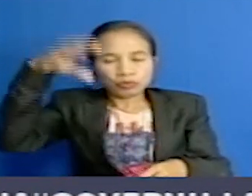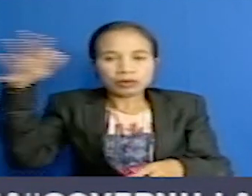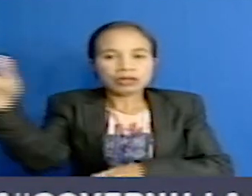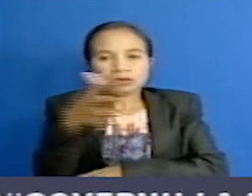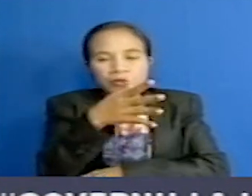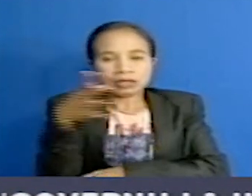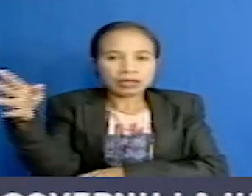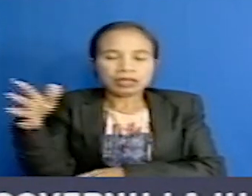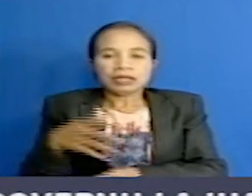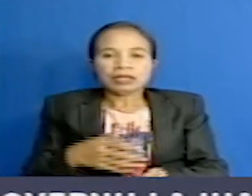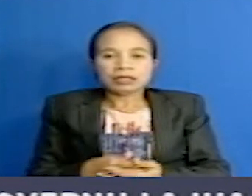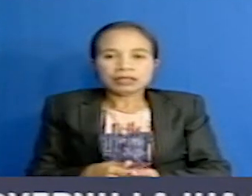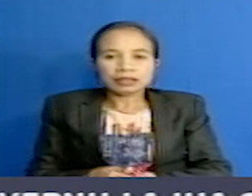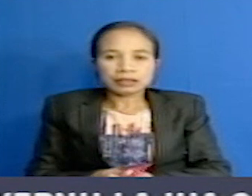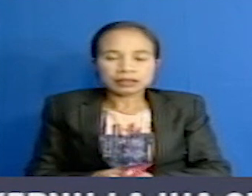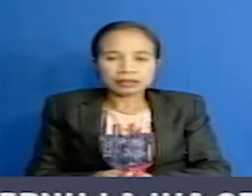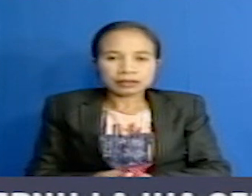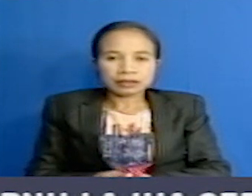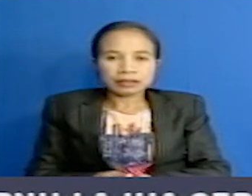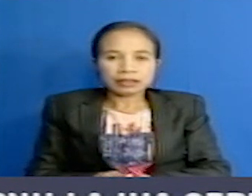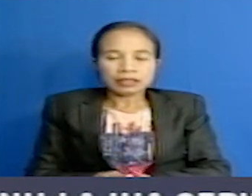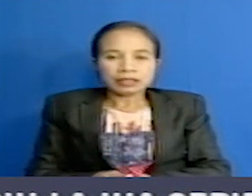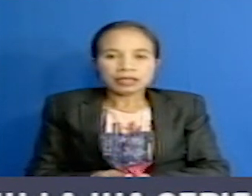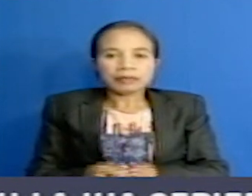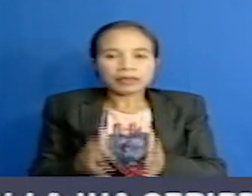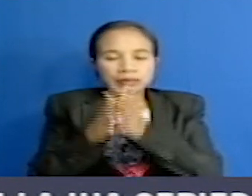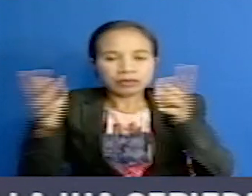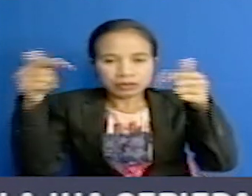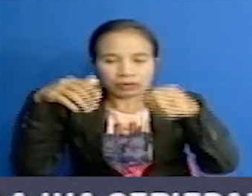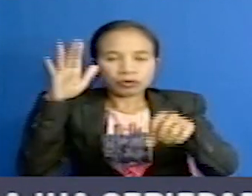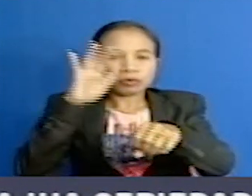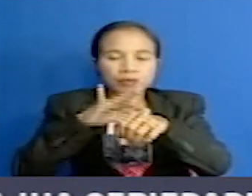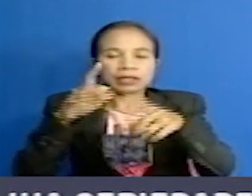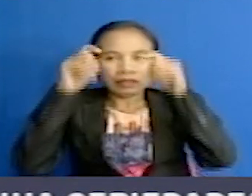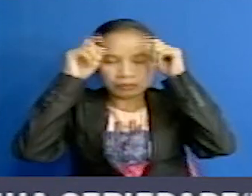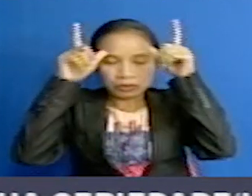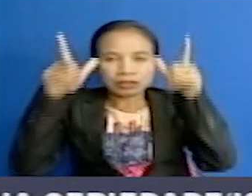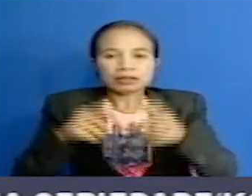Oceano Pacífico em Equatorial na benigna influência sem mais Timor-Leste.